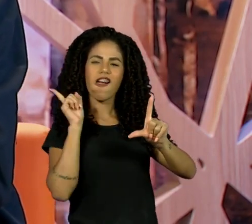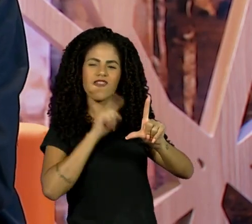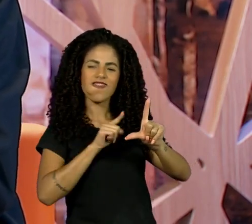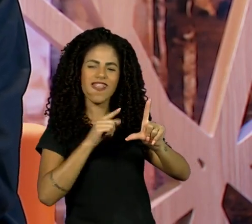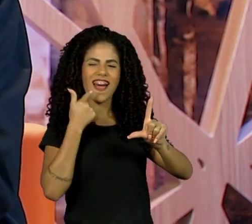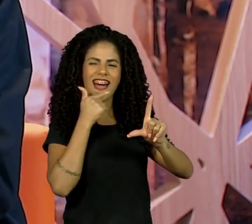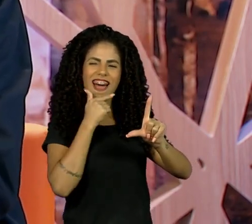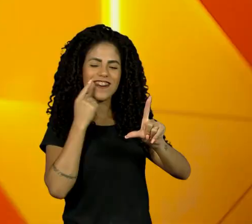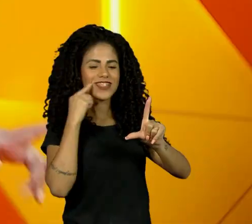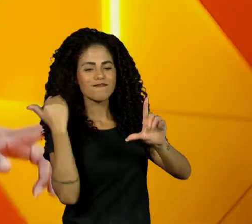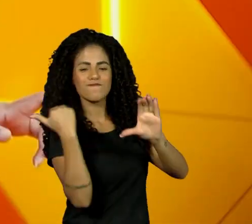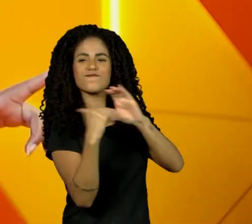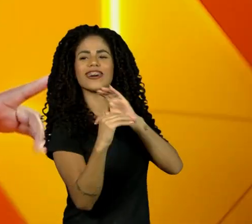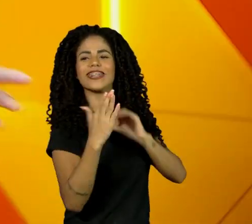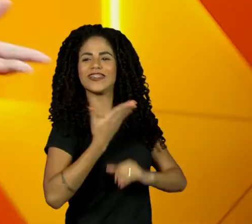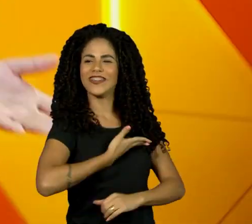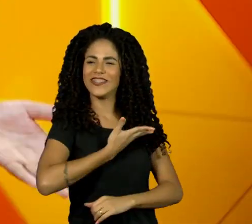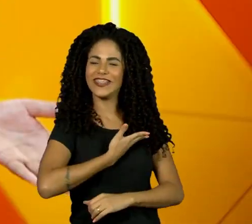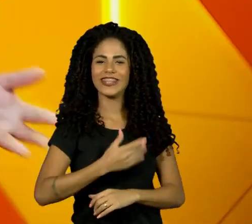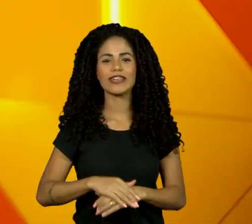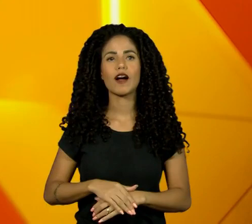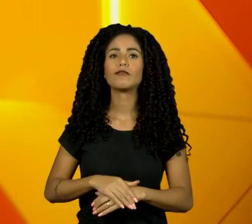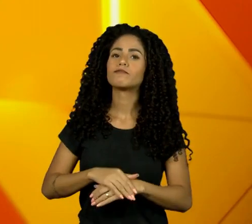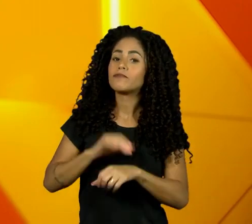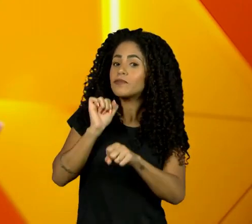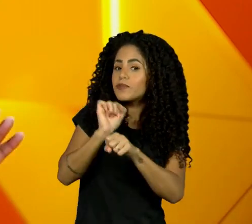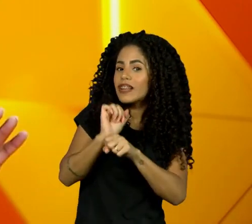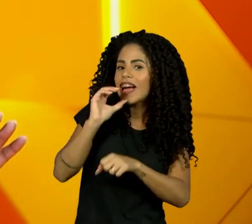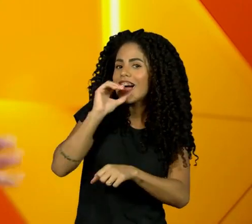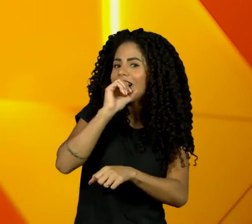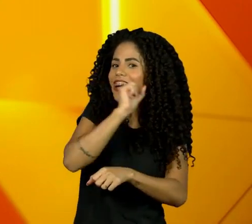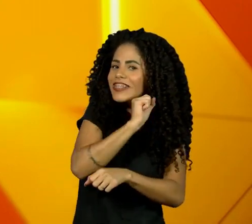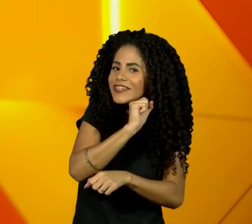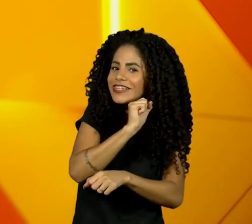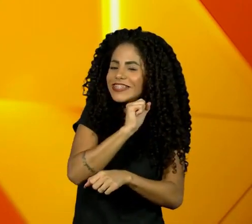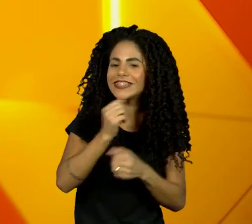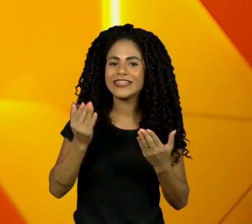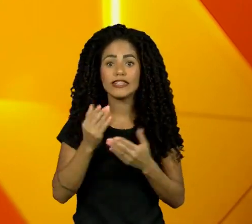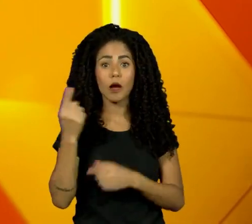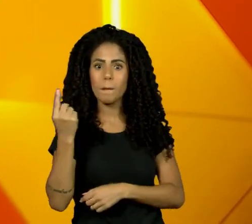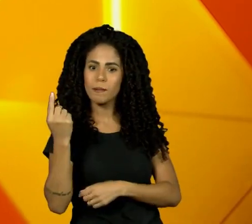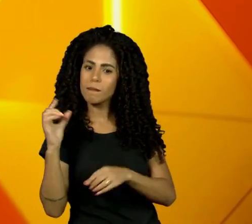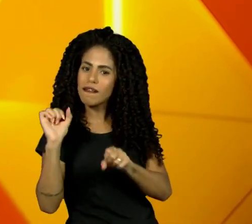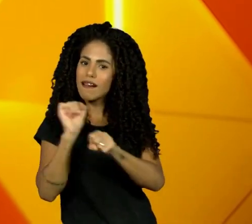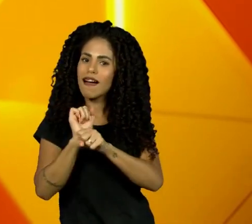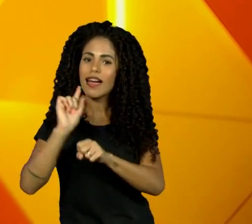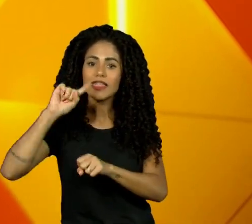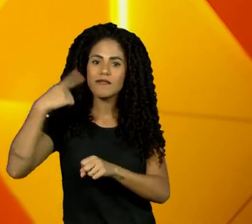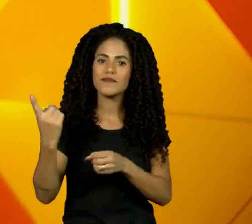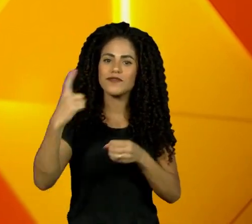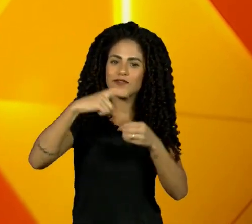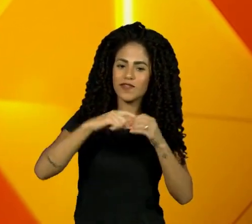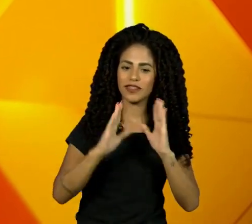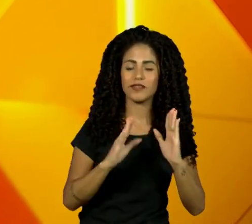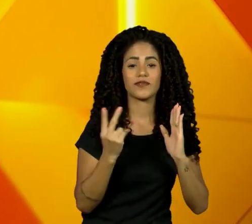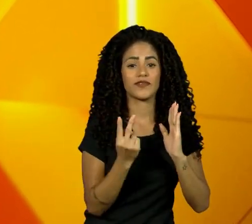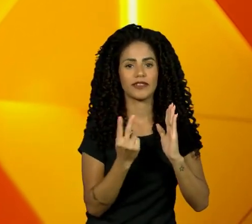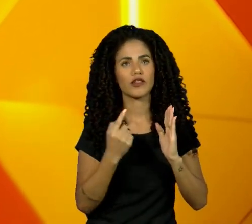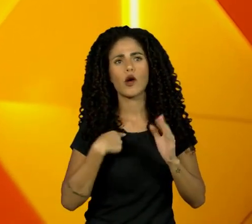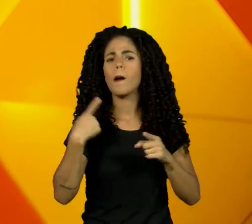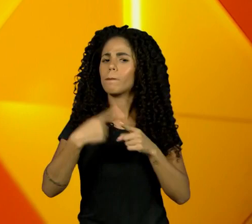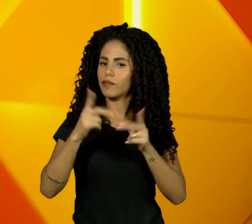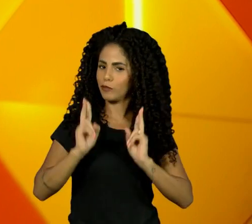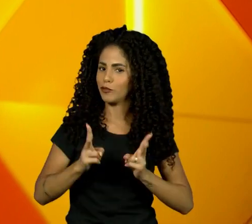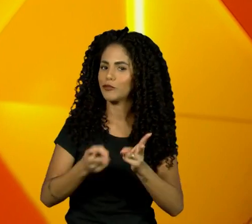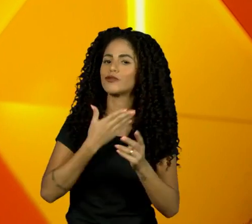vai e compartilha, né? O papo tá bom, só que eu vou ter que fazer uma pausa, minha primeira pausa, e depois do intervalo eu volto, porque a gente vai